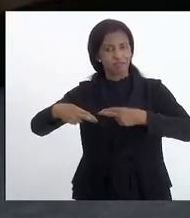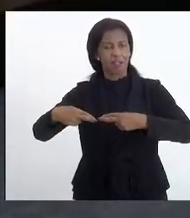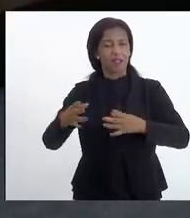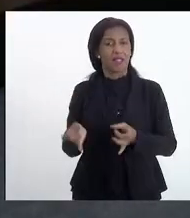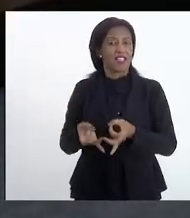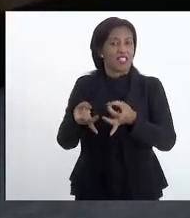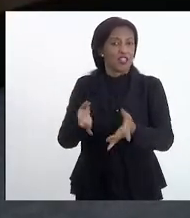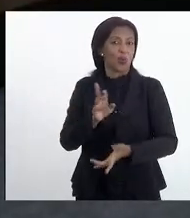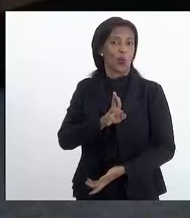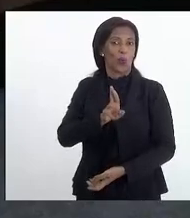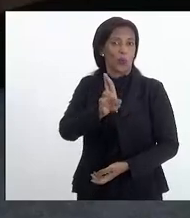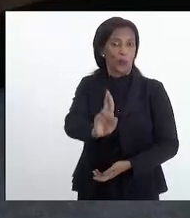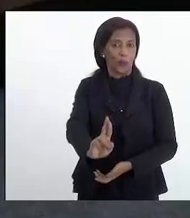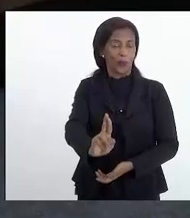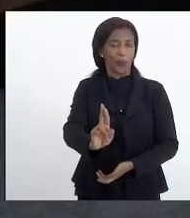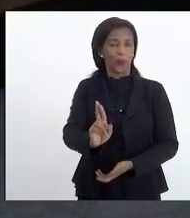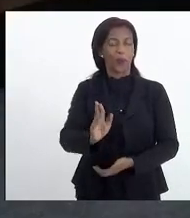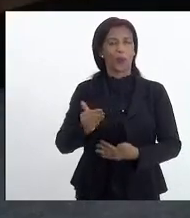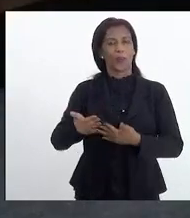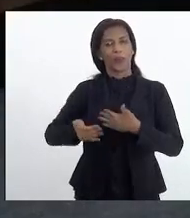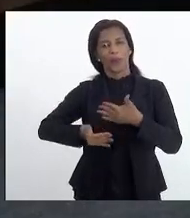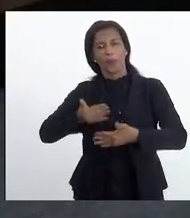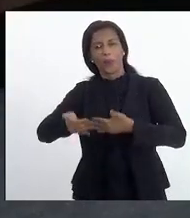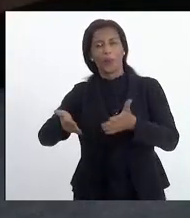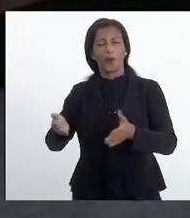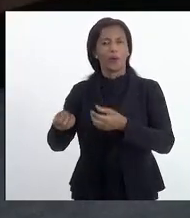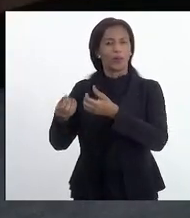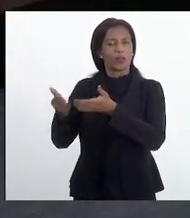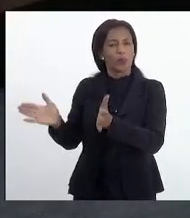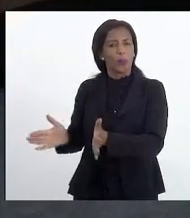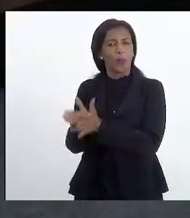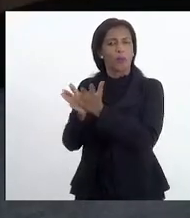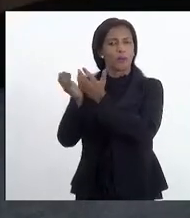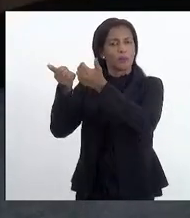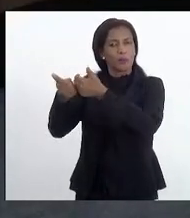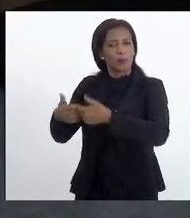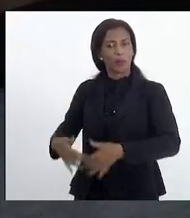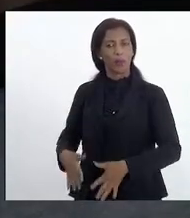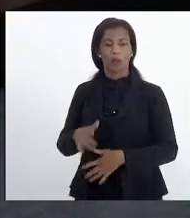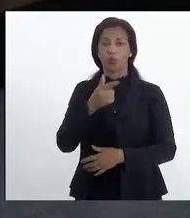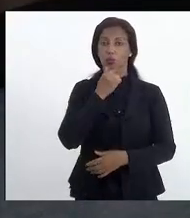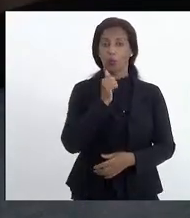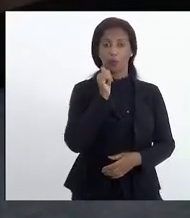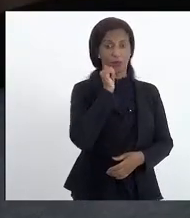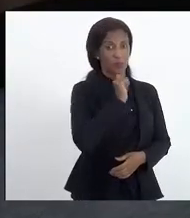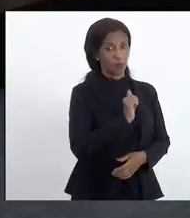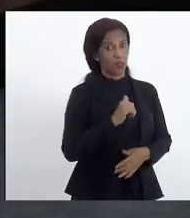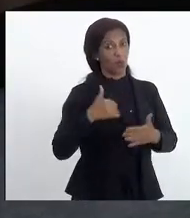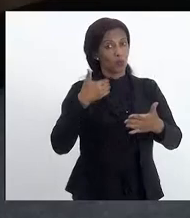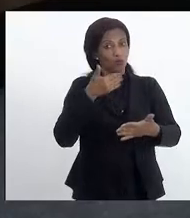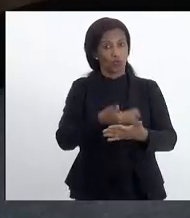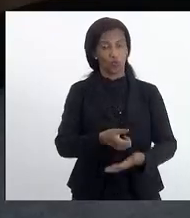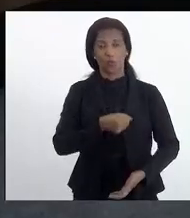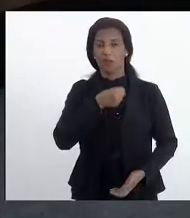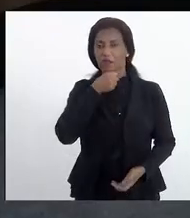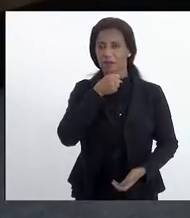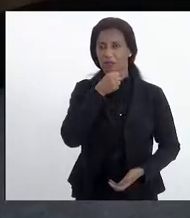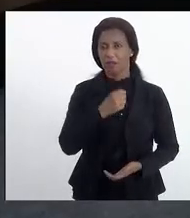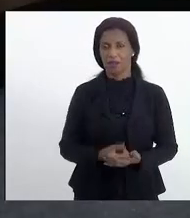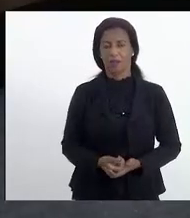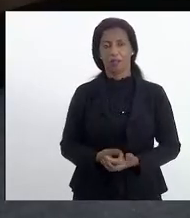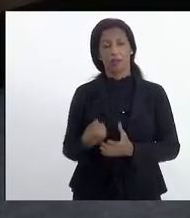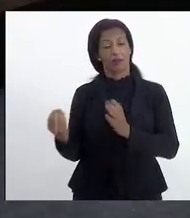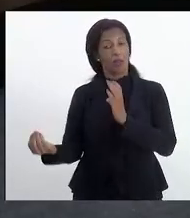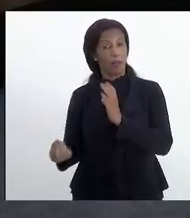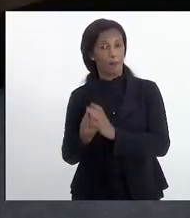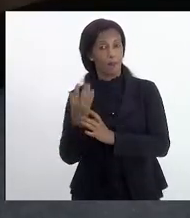como resultado um processo de empobrecimento dos brasileiros e das brasileiras quando chegam à velhice, vai reproduzir